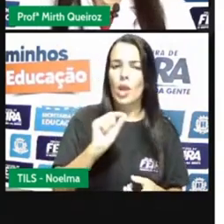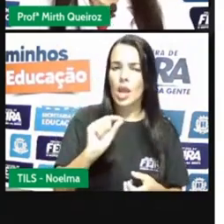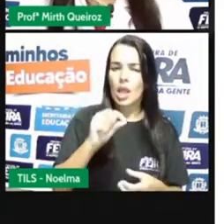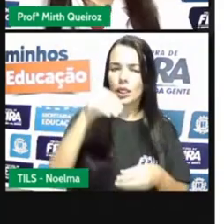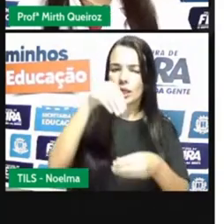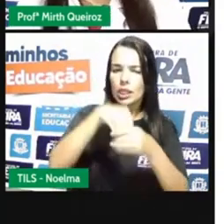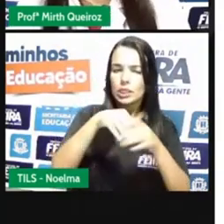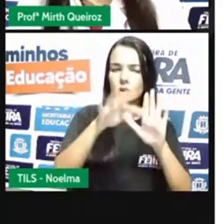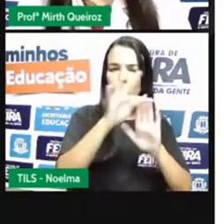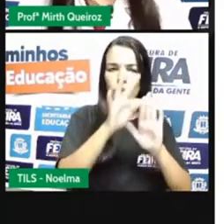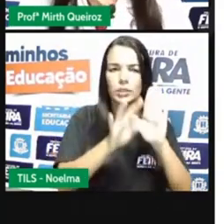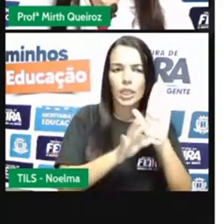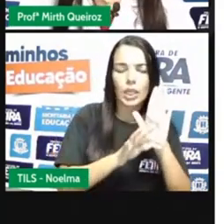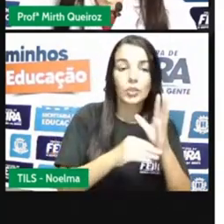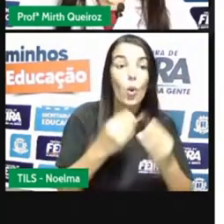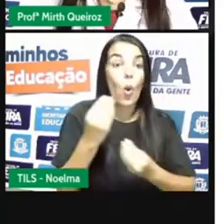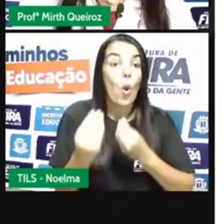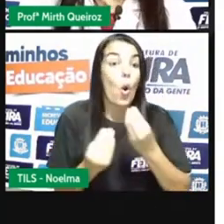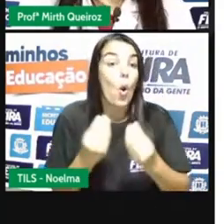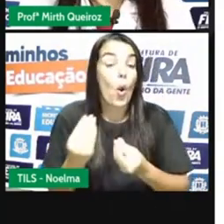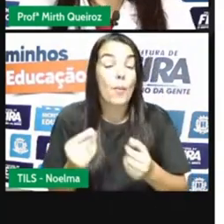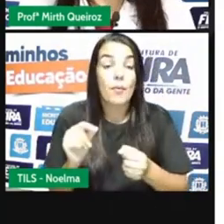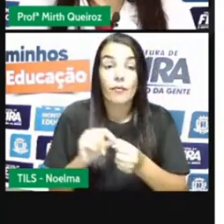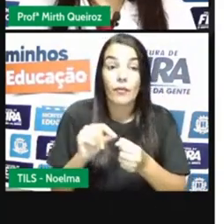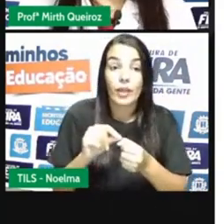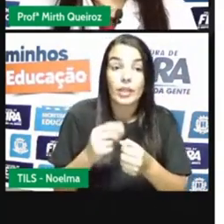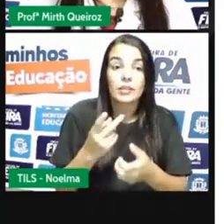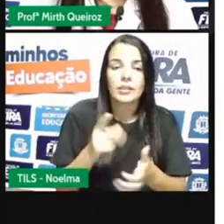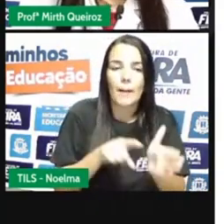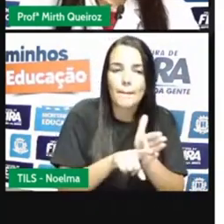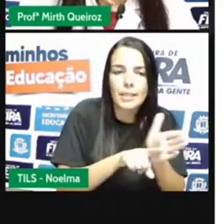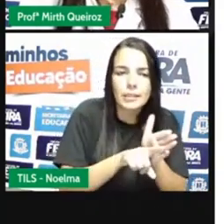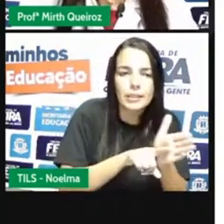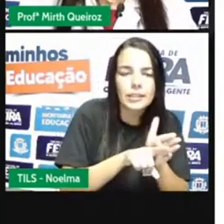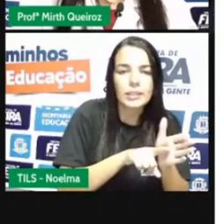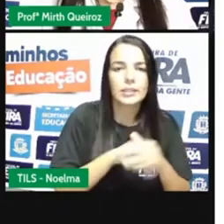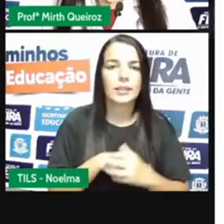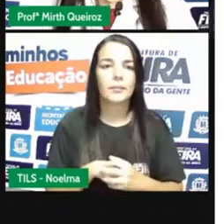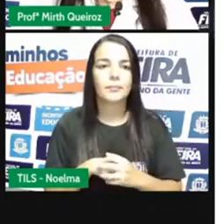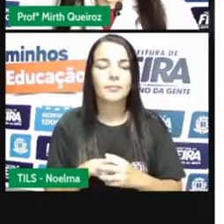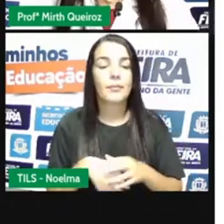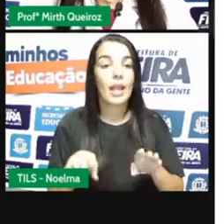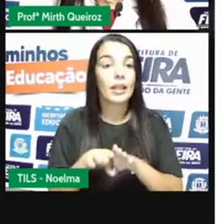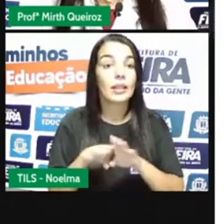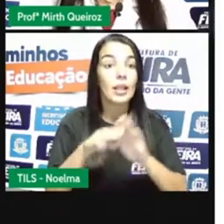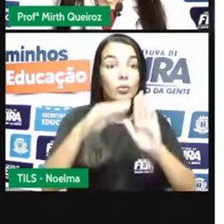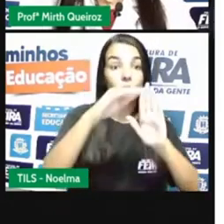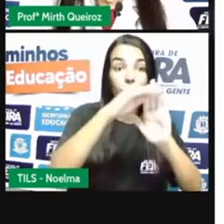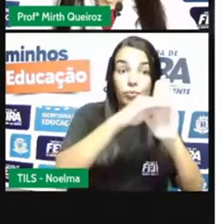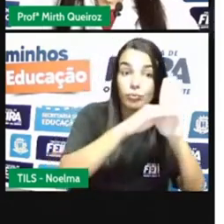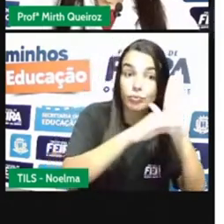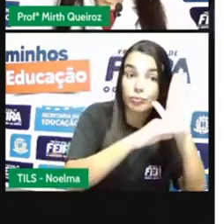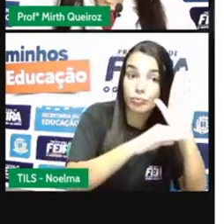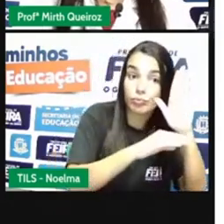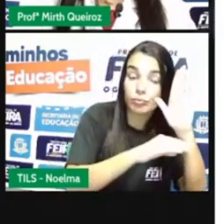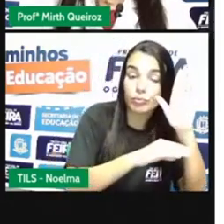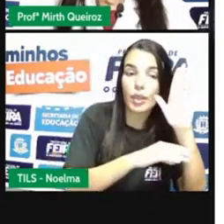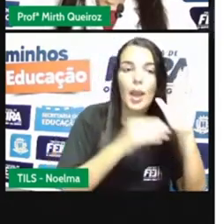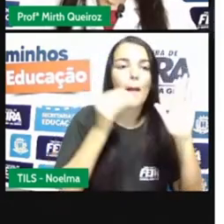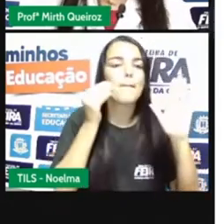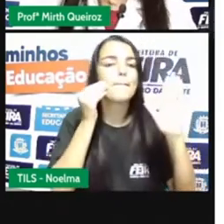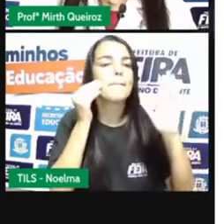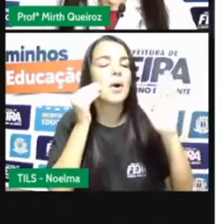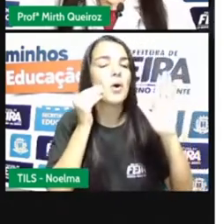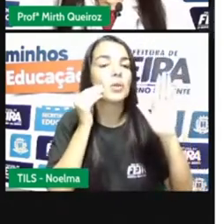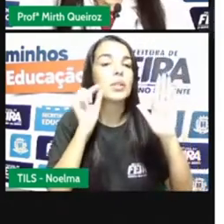né, como foi feita a pesquisa. Desenvolvimento, que vai descrever todo o conceito